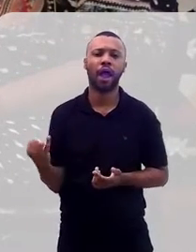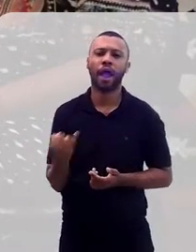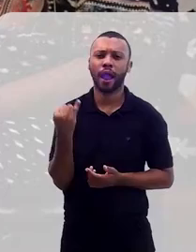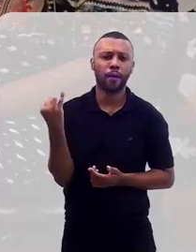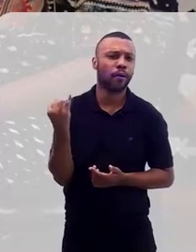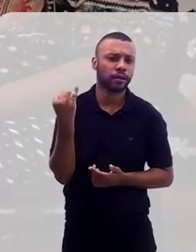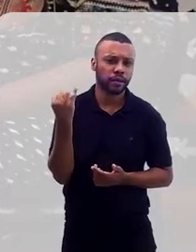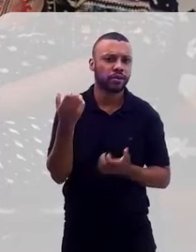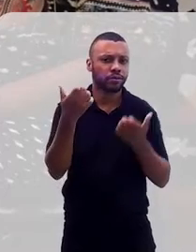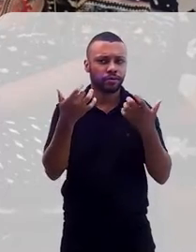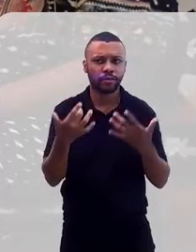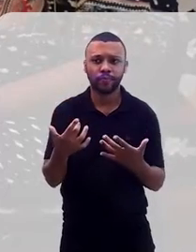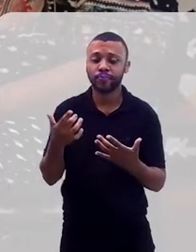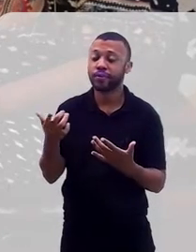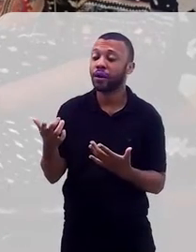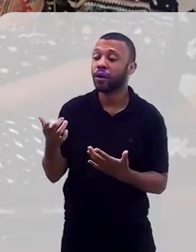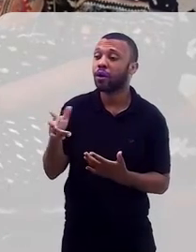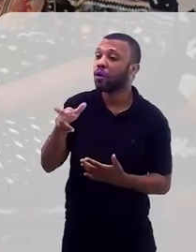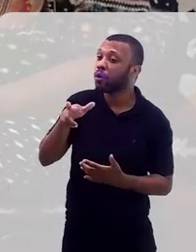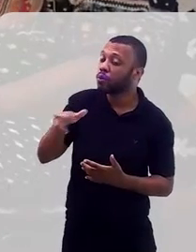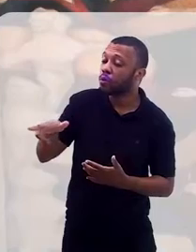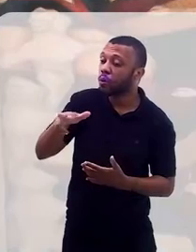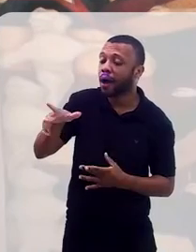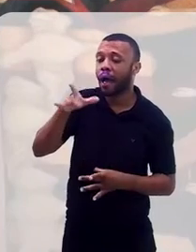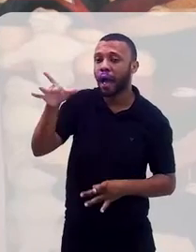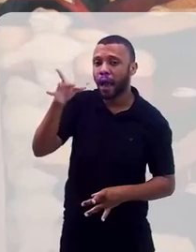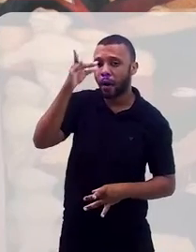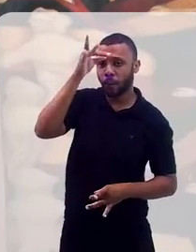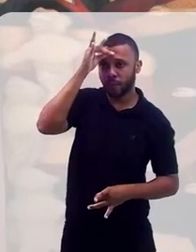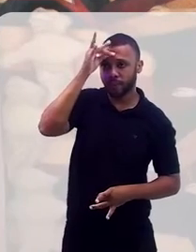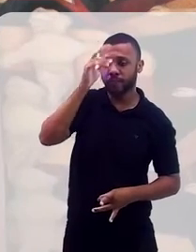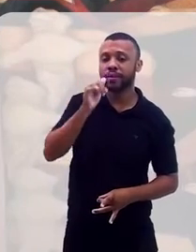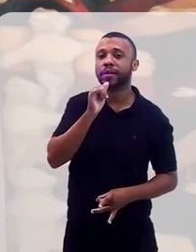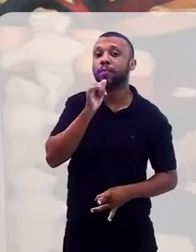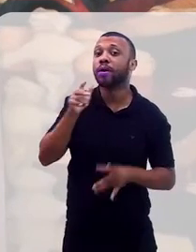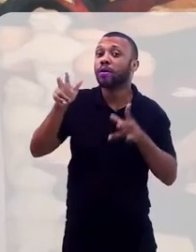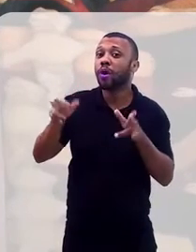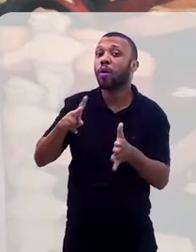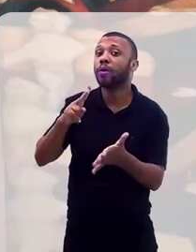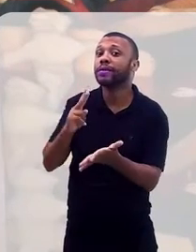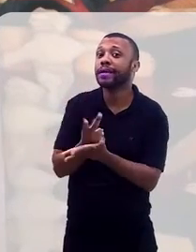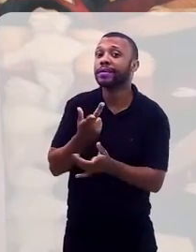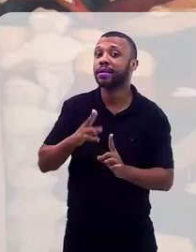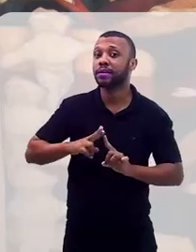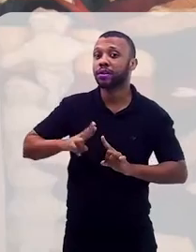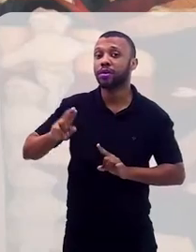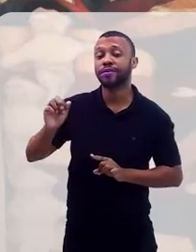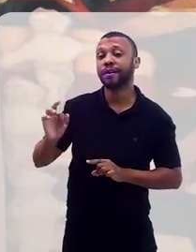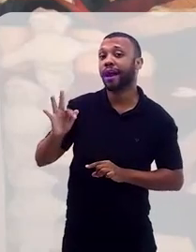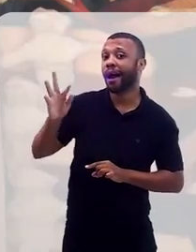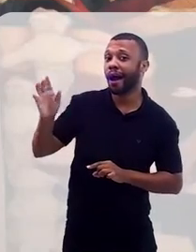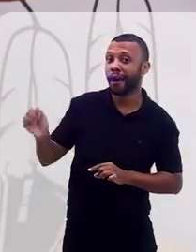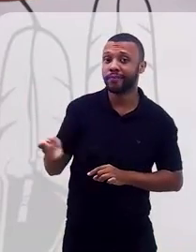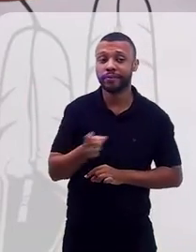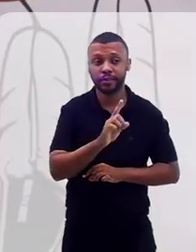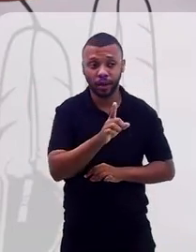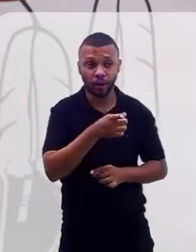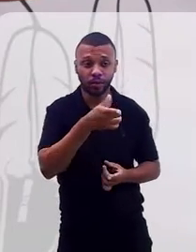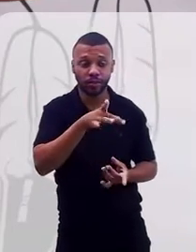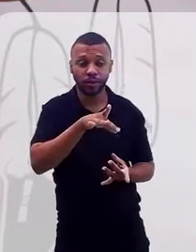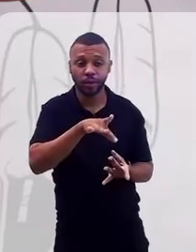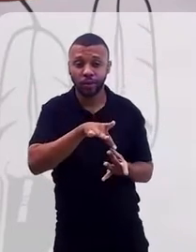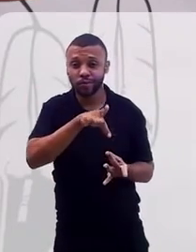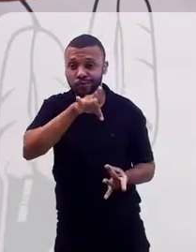é importante também eu ia te perguntar isso não é como uma incorporação por exemplo de matrizes africanas não porque